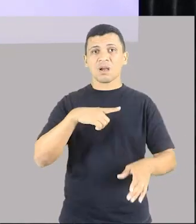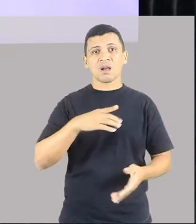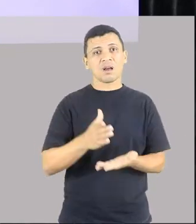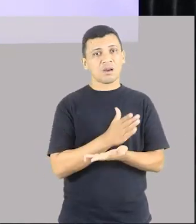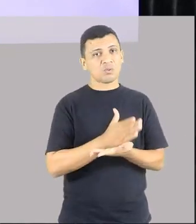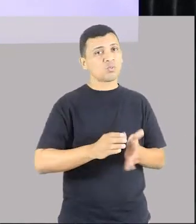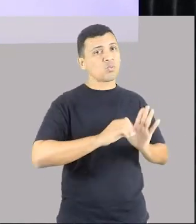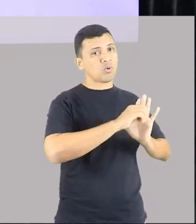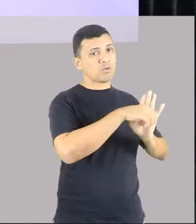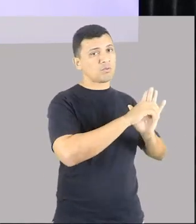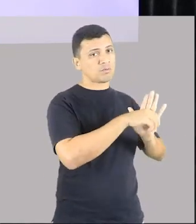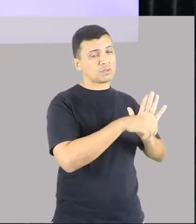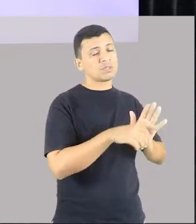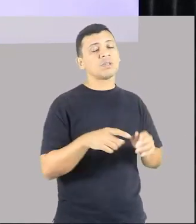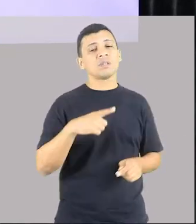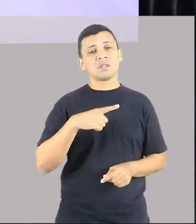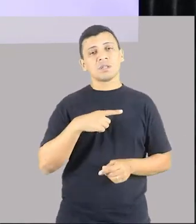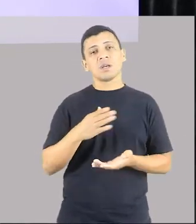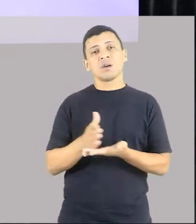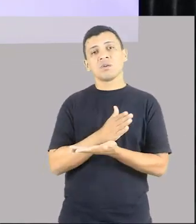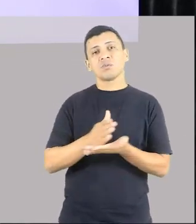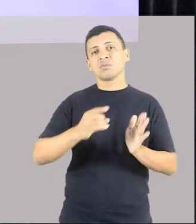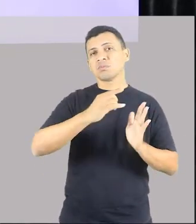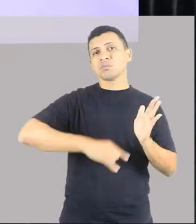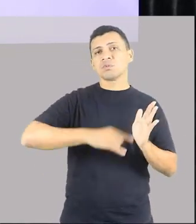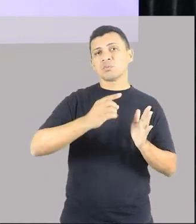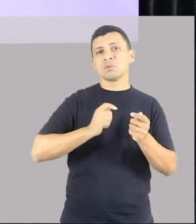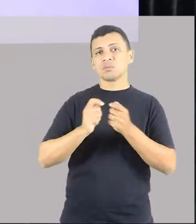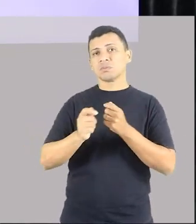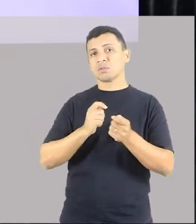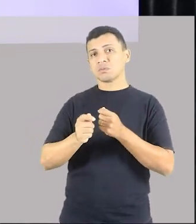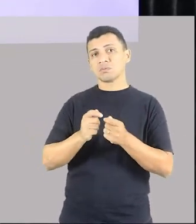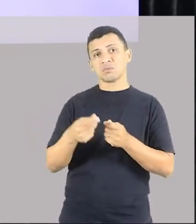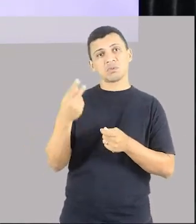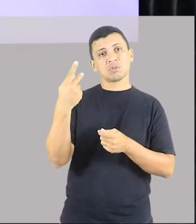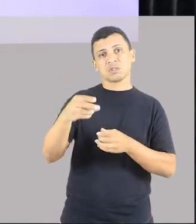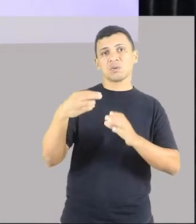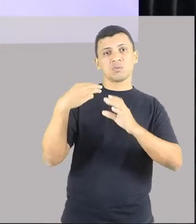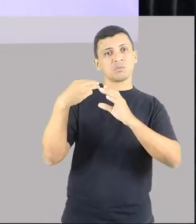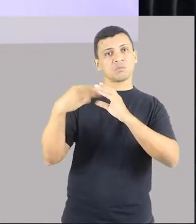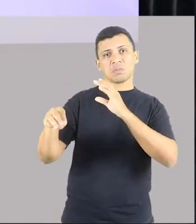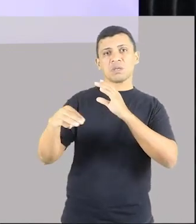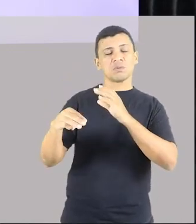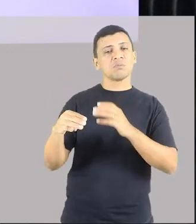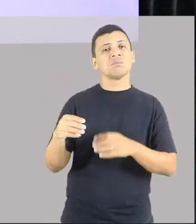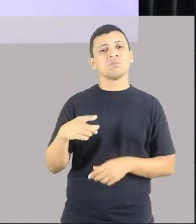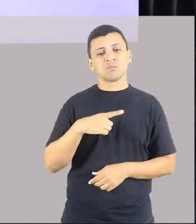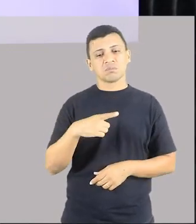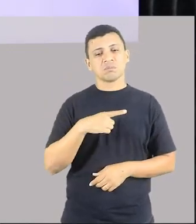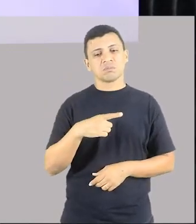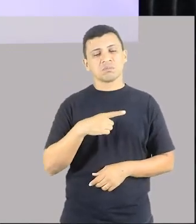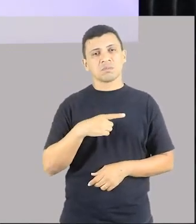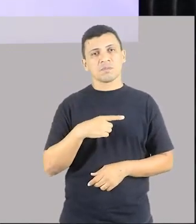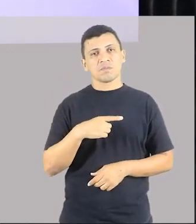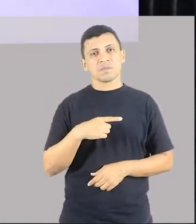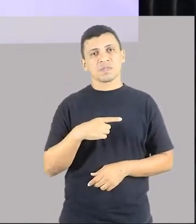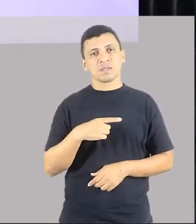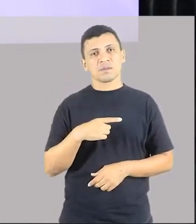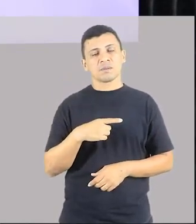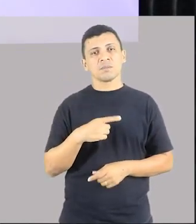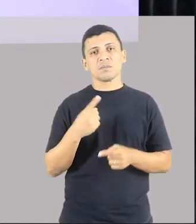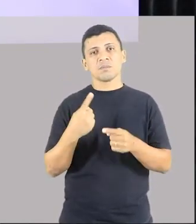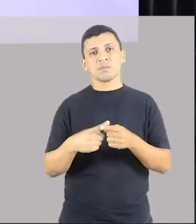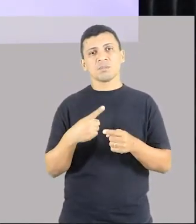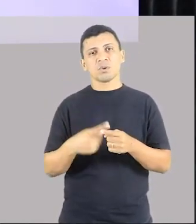circular, algum ato administrativo circular que chegará no seu e-mail, que chegará eventualmente físico, não tanto mais físico, porque